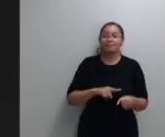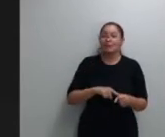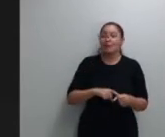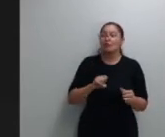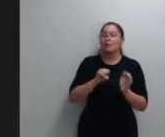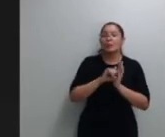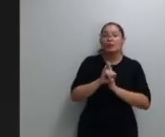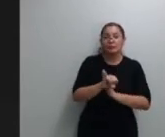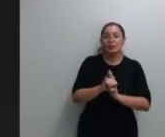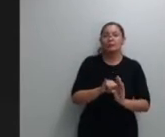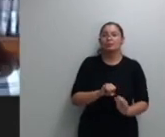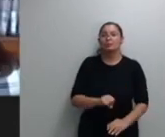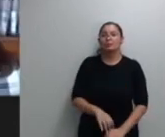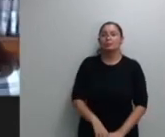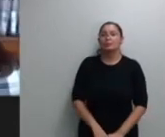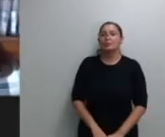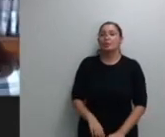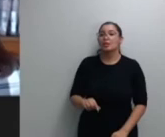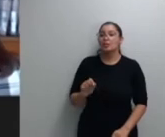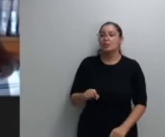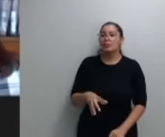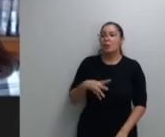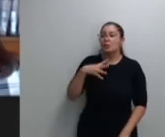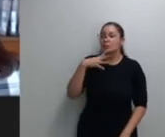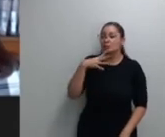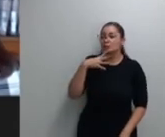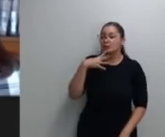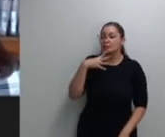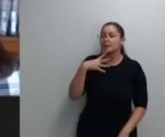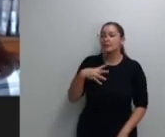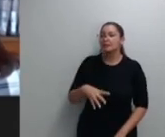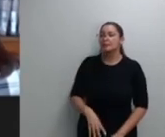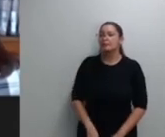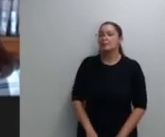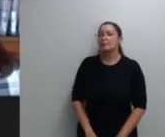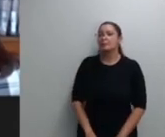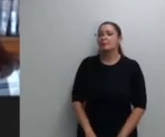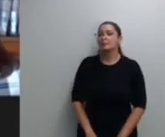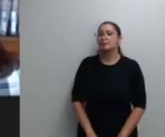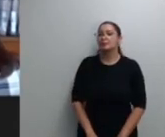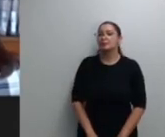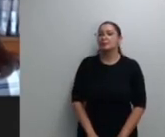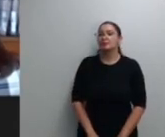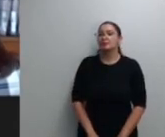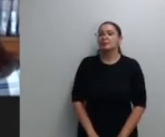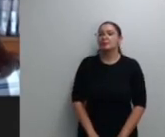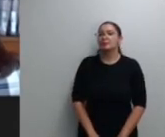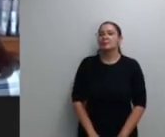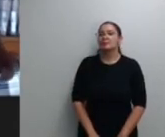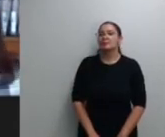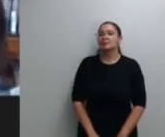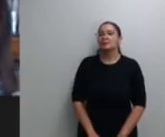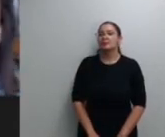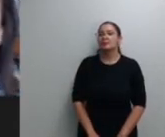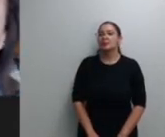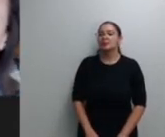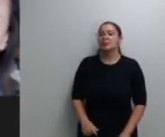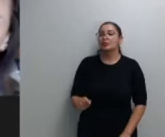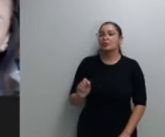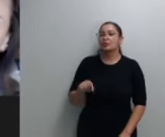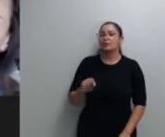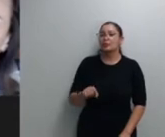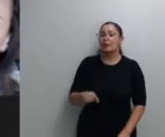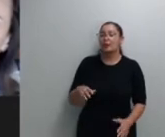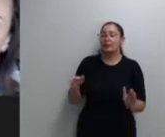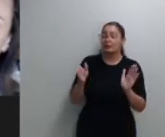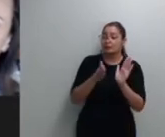subsequente isso tá as folhas 159 nos seguintes termos aí eu vou ler o que é que ficou deliberado em ata em fase de reunião